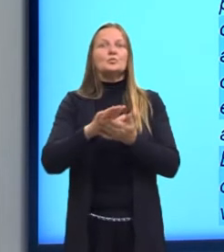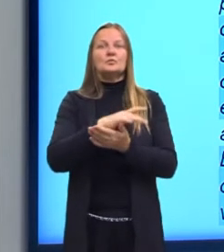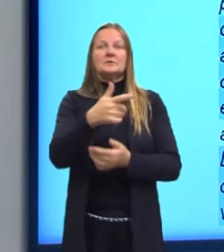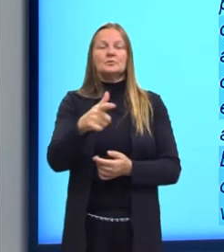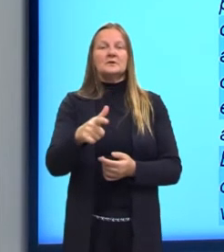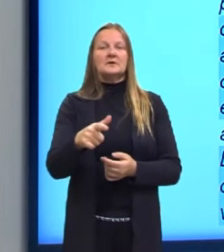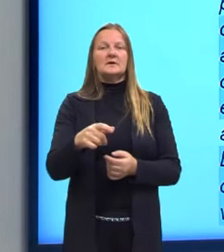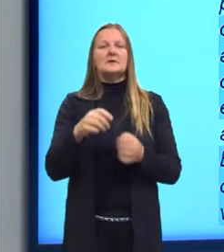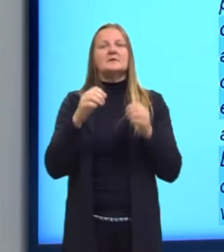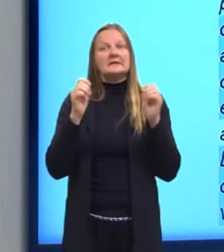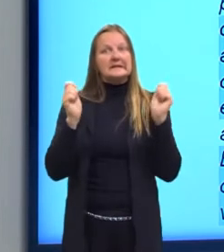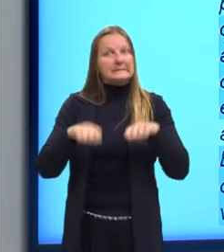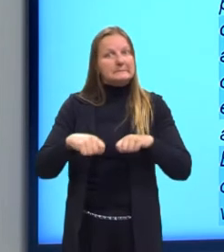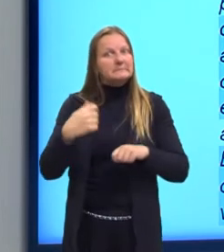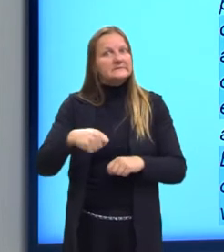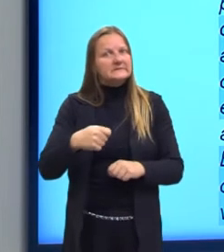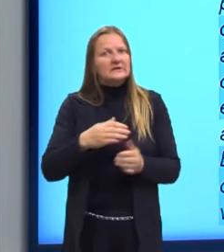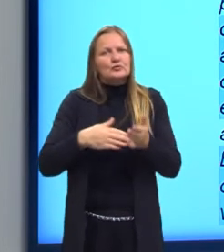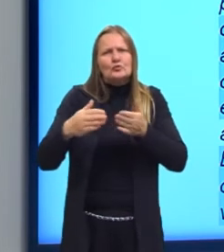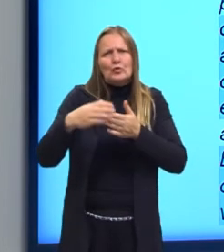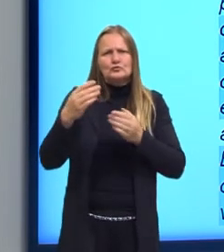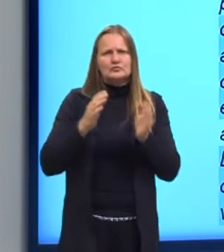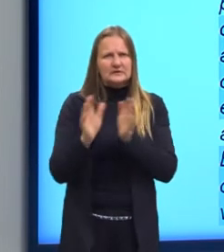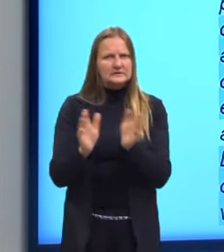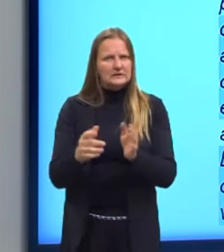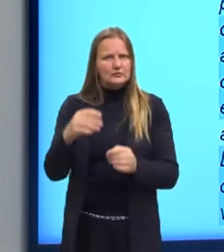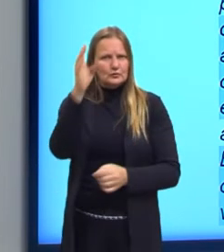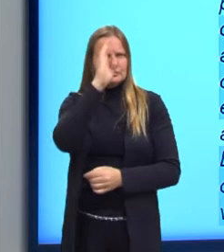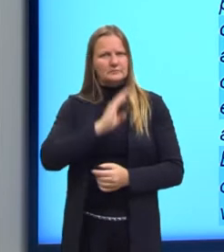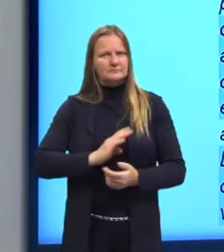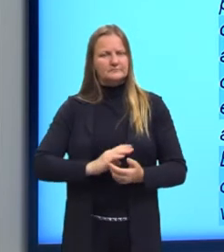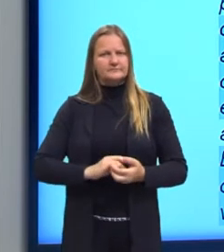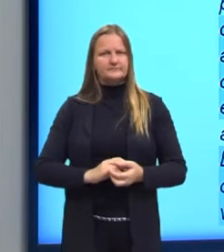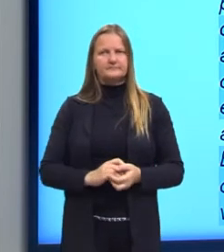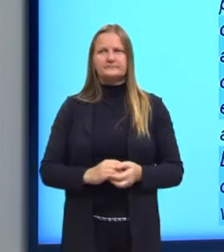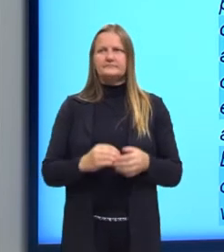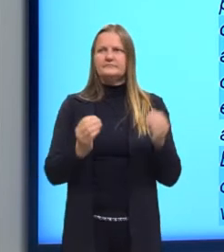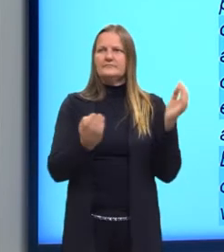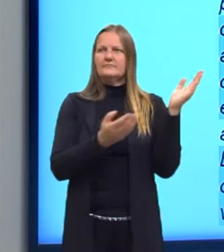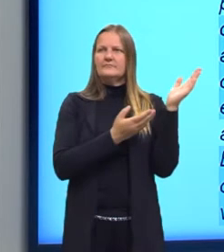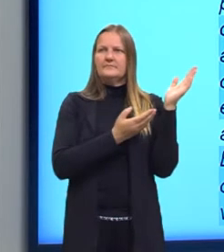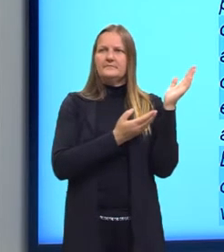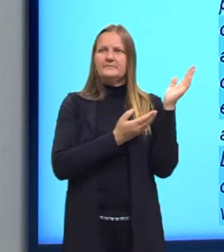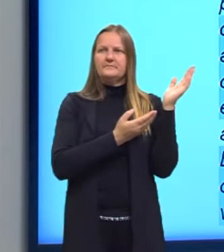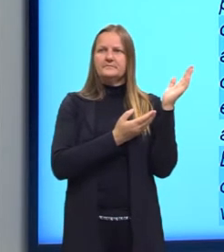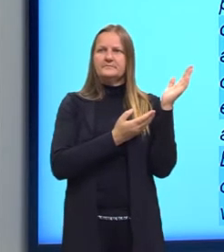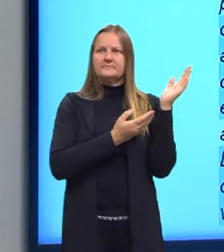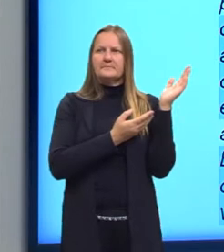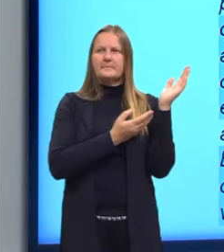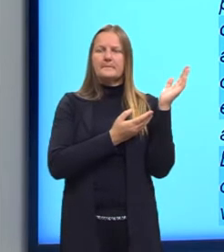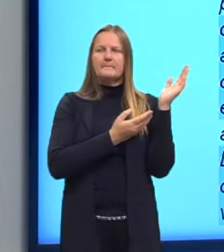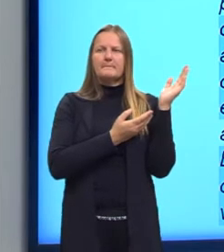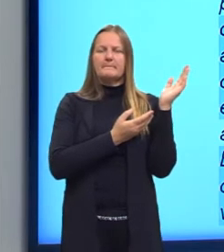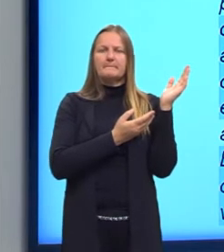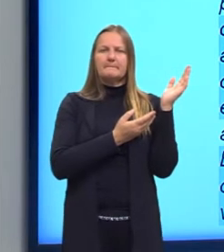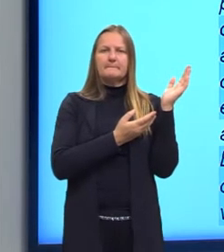Brasil outro elemento isso aqui que eu estou lendo são os elementos destacados do desenvolvimento 1